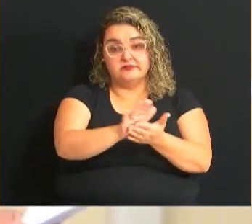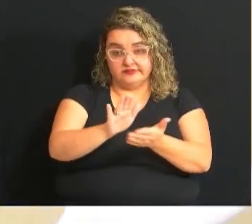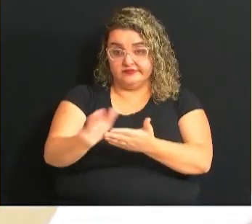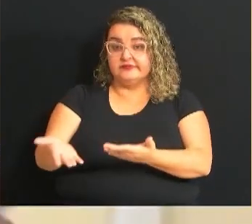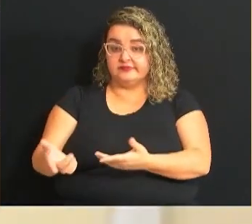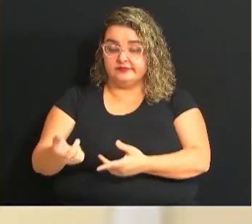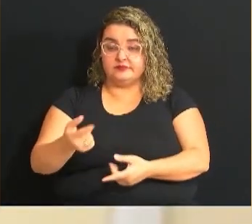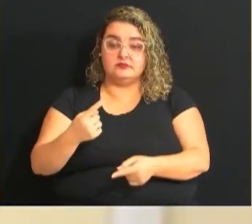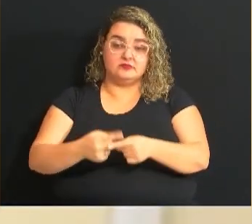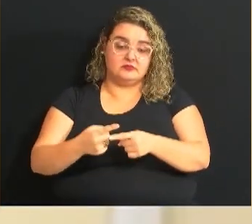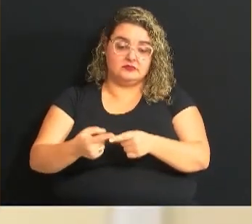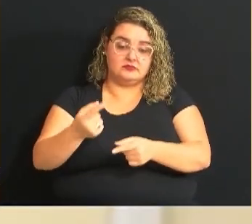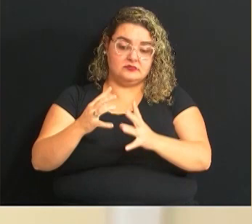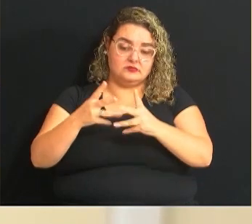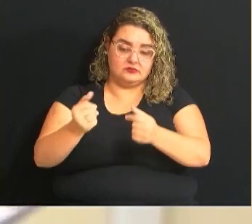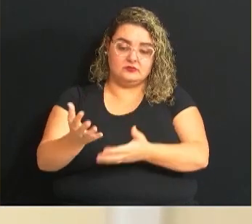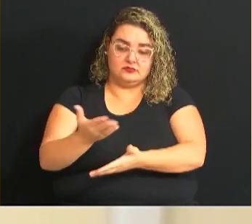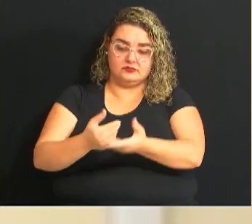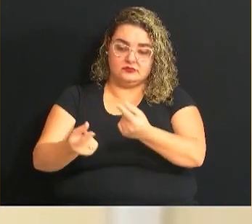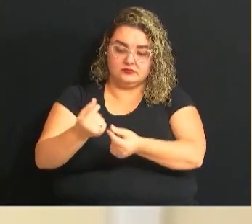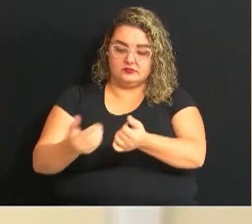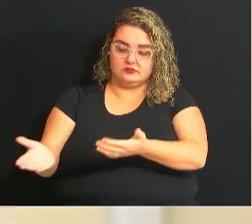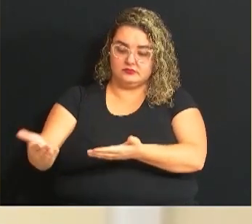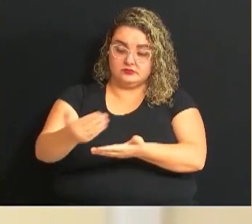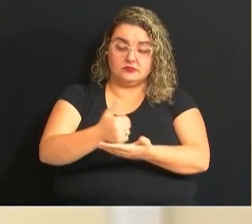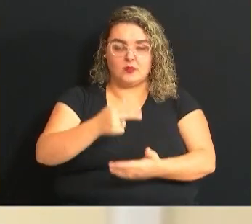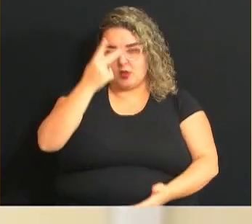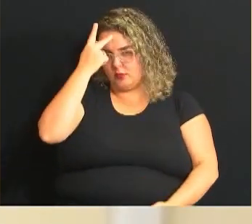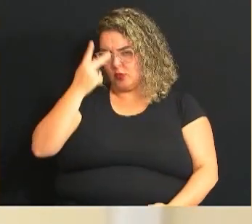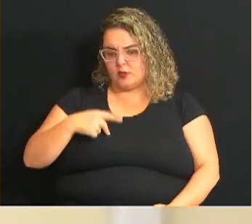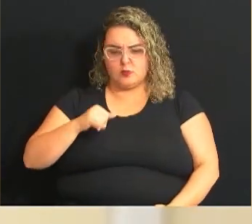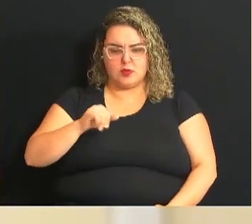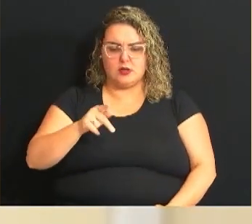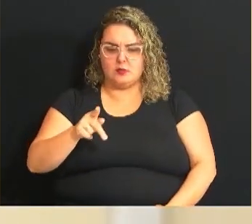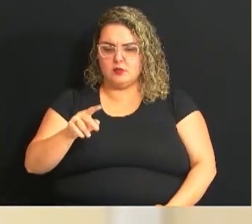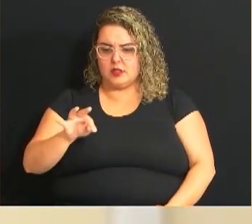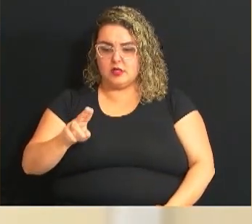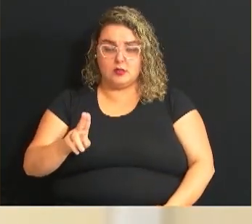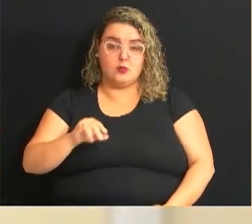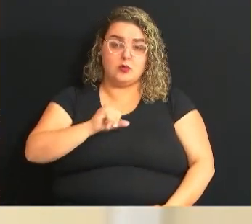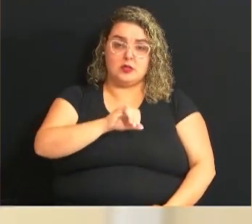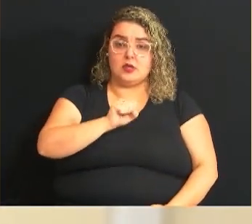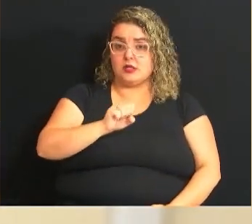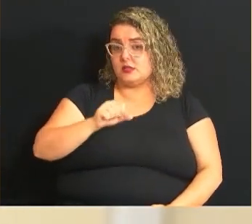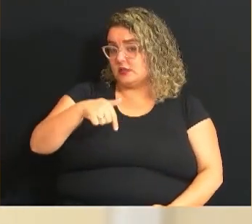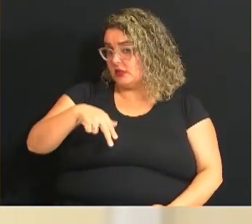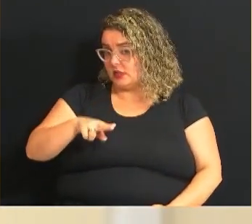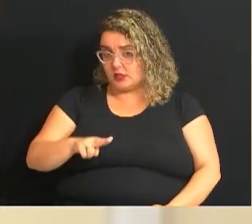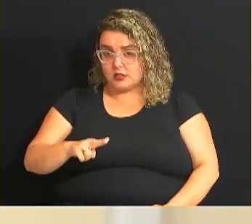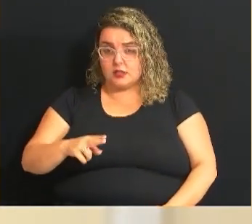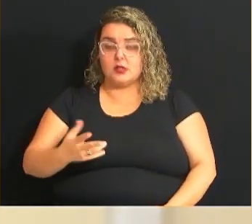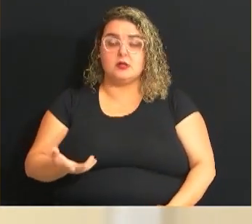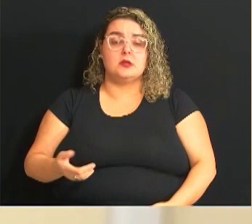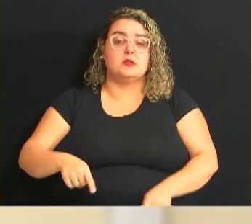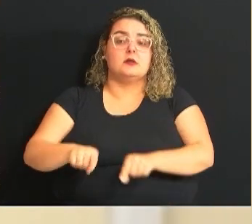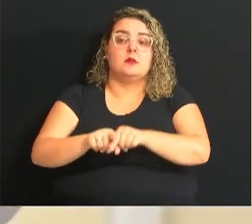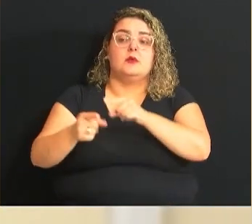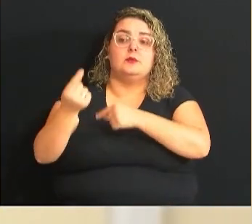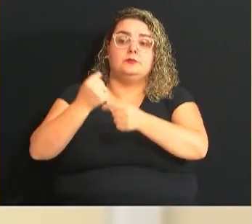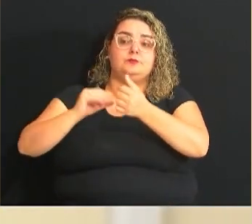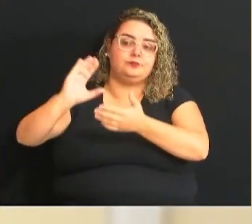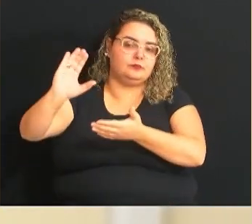município, seja as receitas próprias, IPTU e SSQN, como também as receitas de transferência da